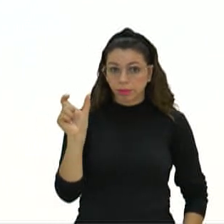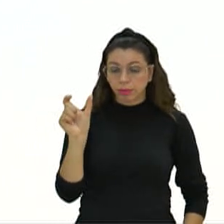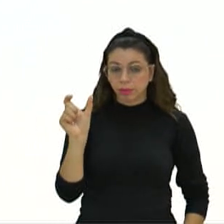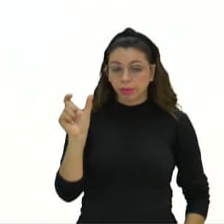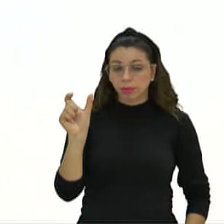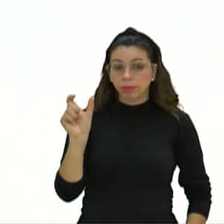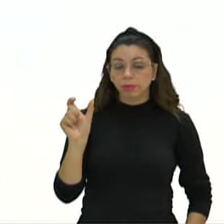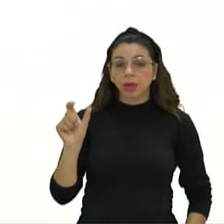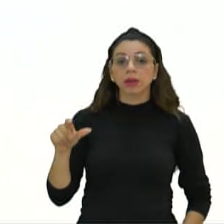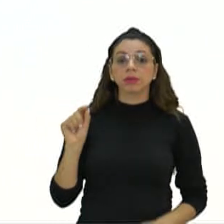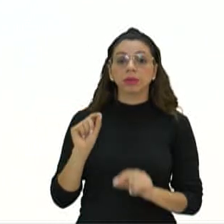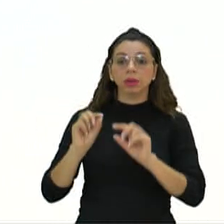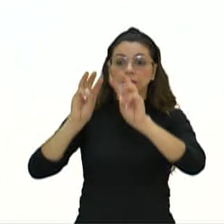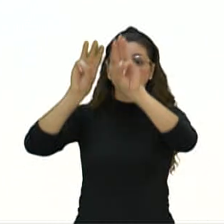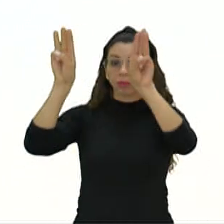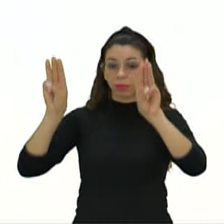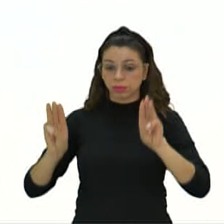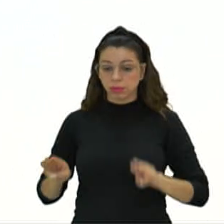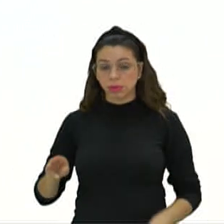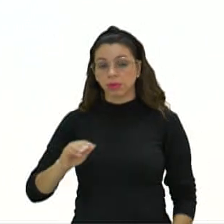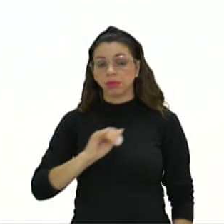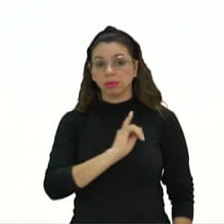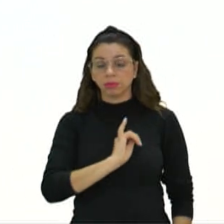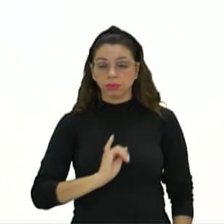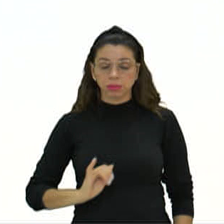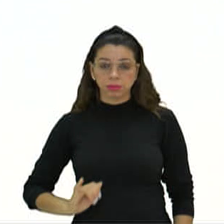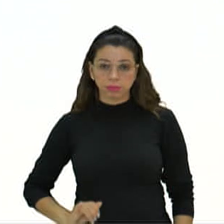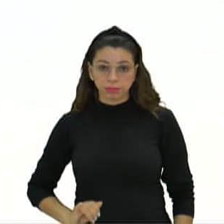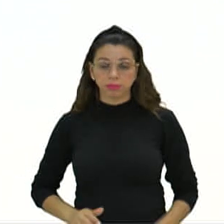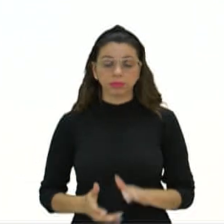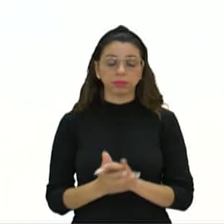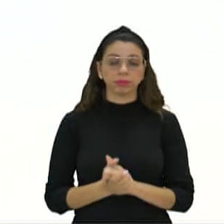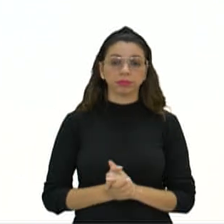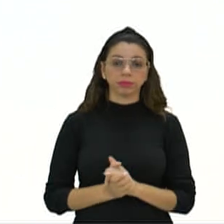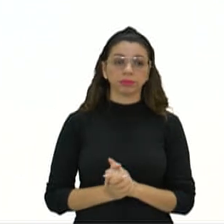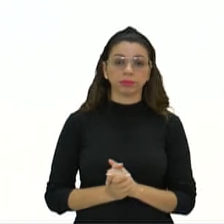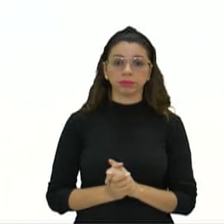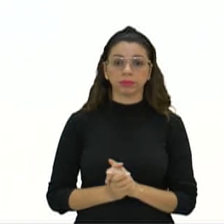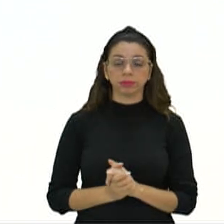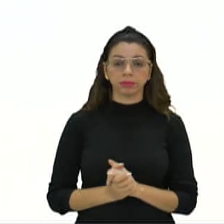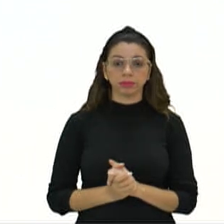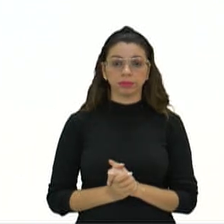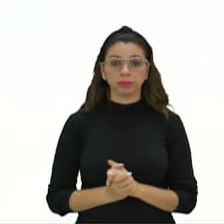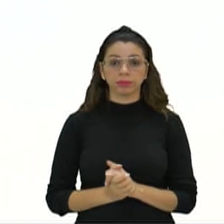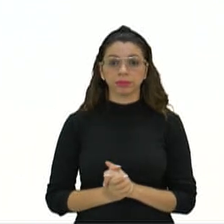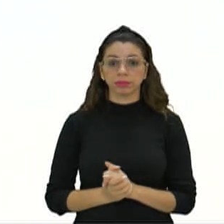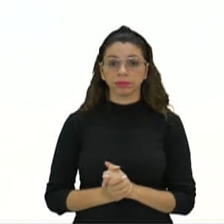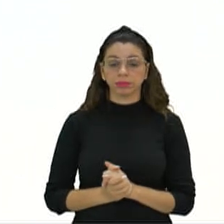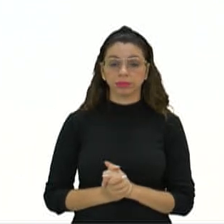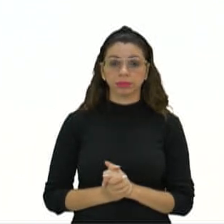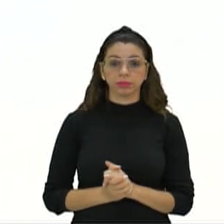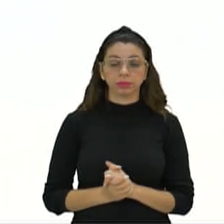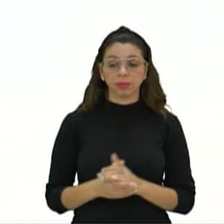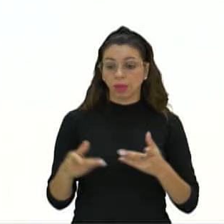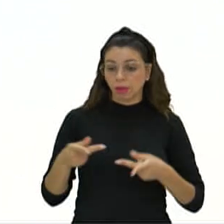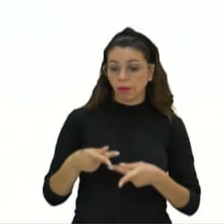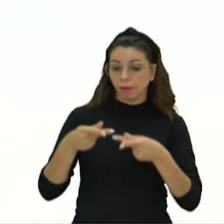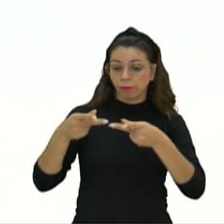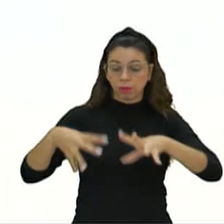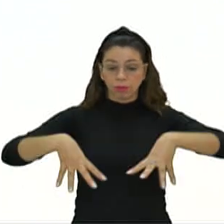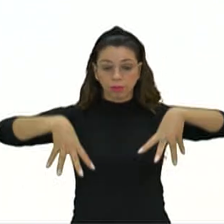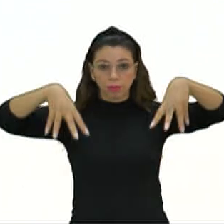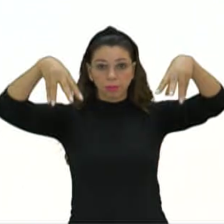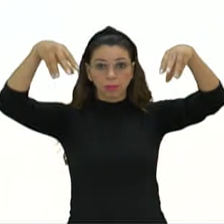número 2, Rachel said, I visited the Crystal Palace first. A Rachel disse, eu visitei o Palácio de